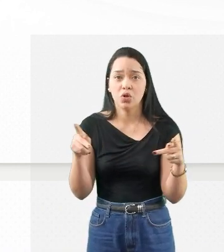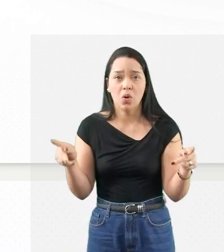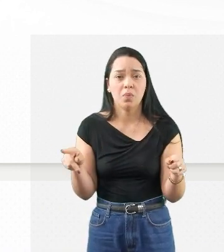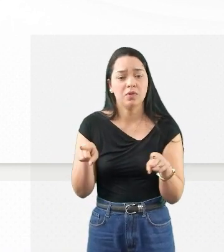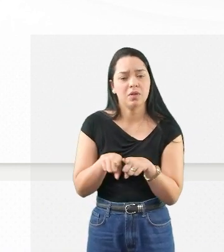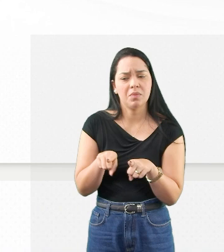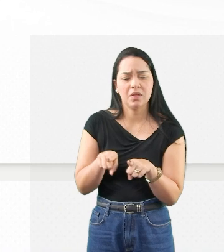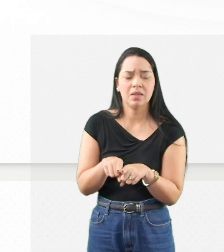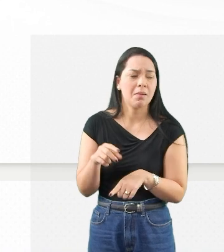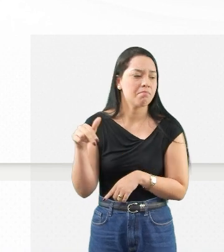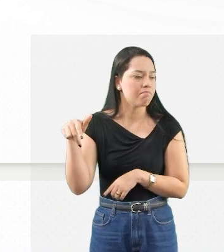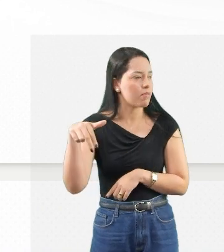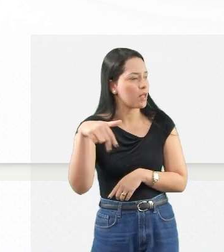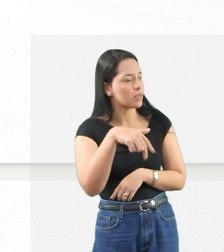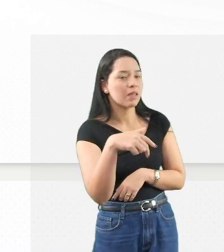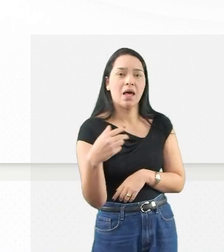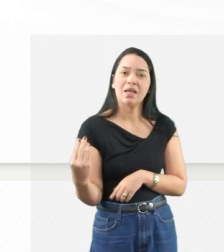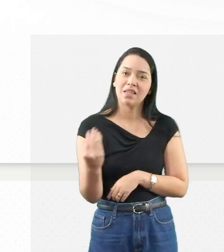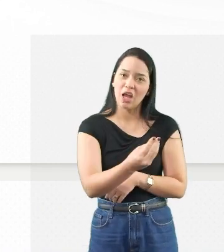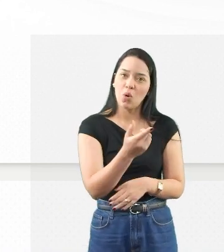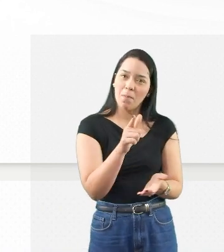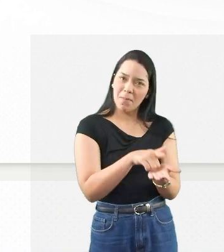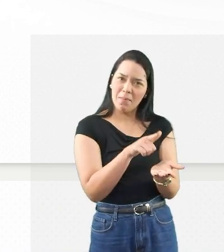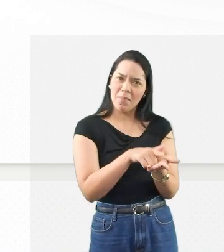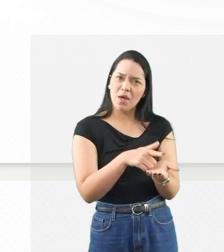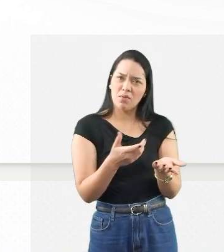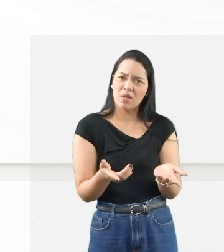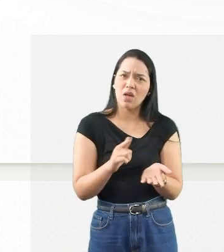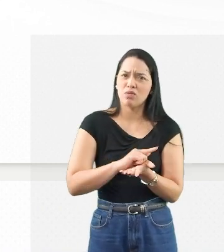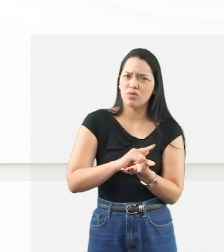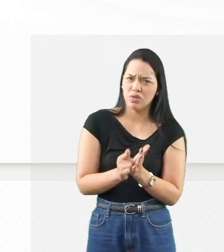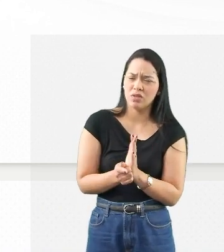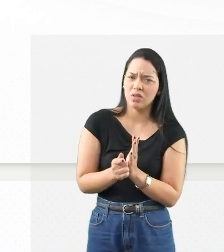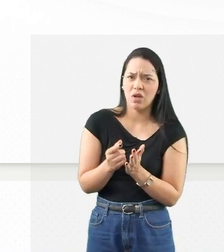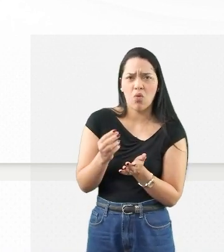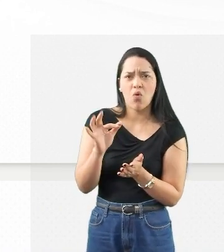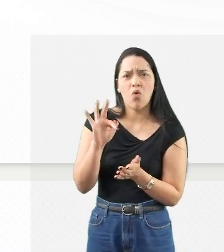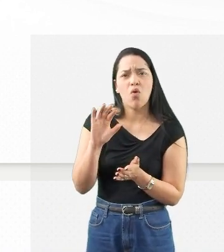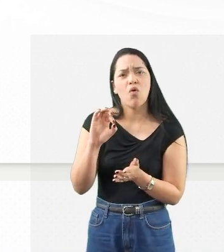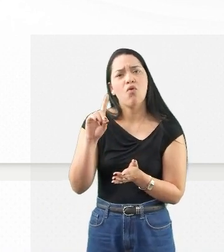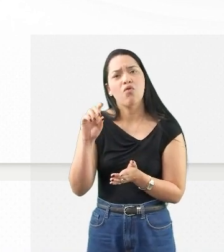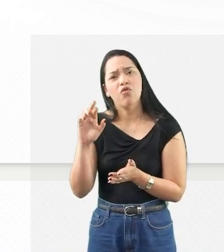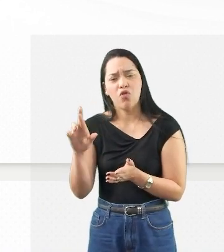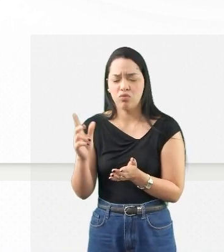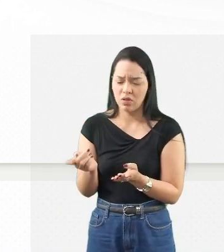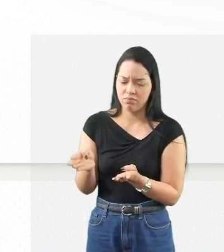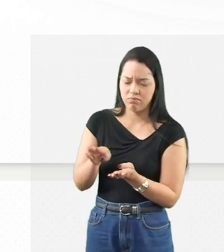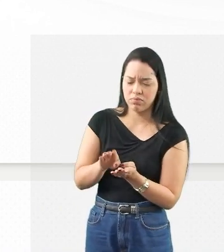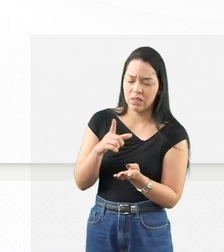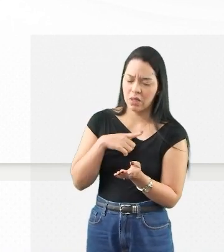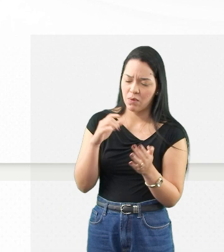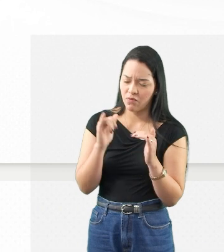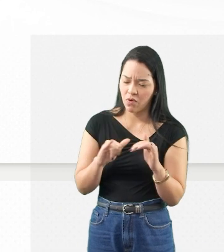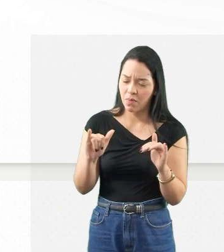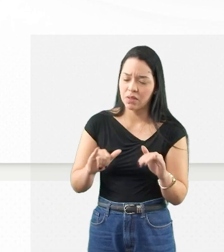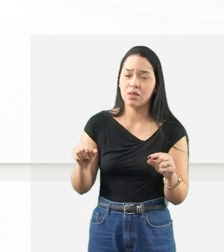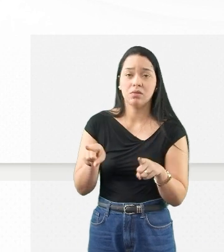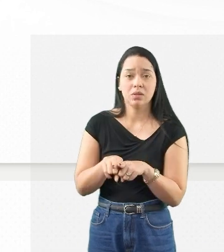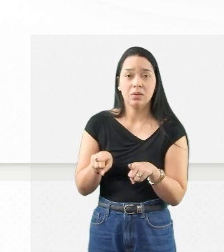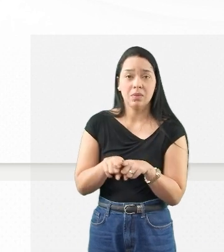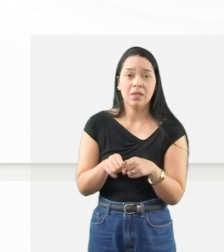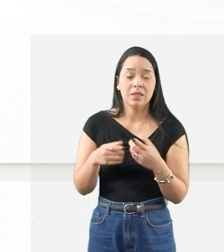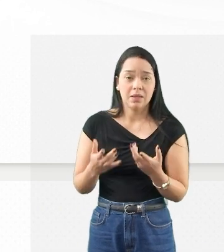gente está passando e entregam para a gente papelzinho, que é um gênero textual, é um folder, né? Ele tem uma informação, ele tem um conteúdo